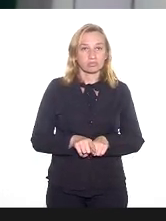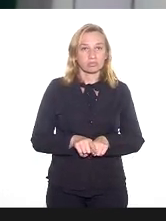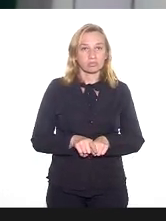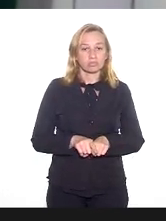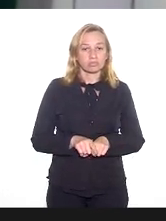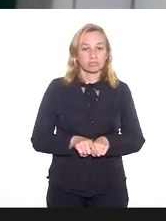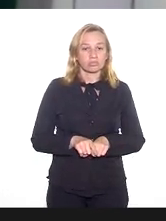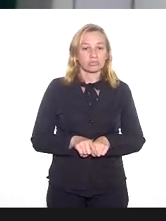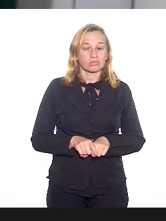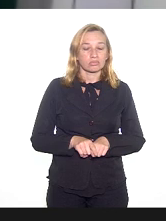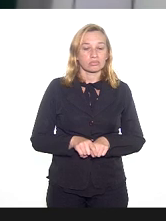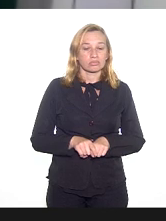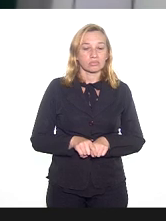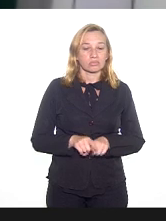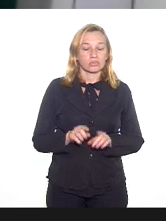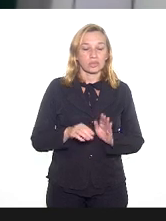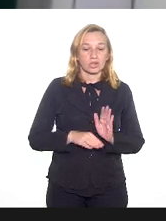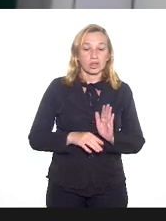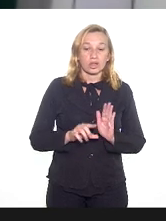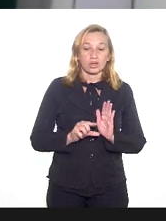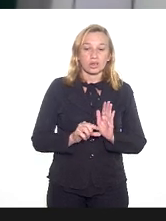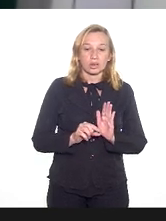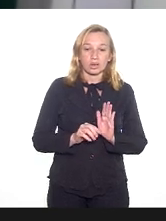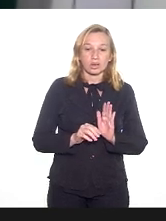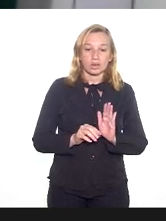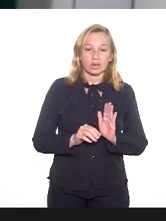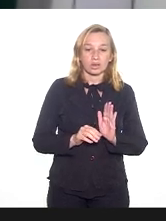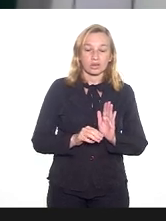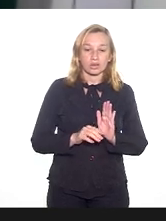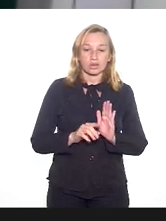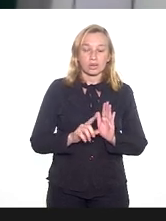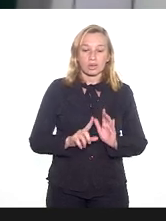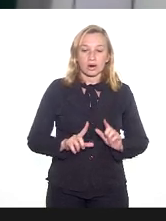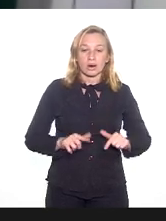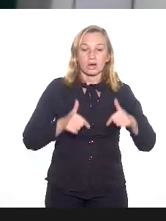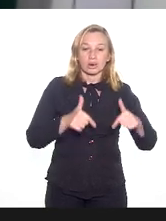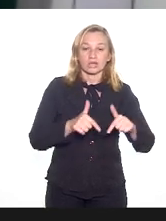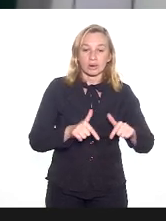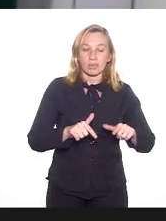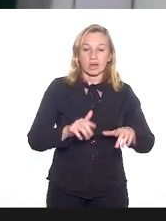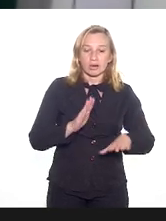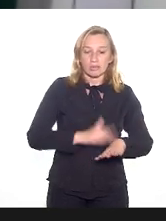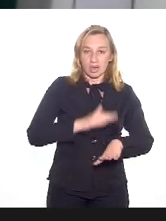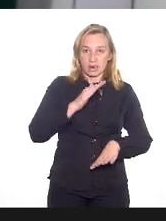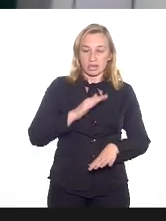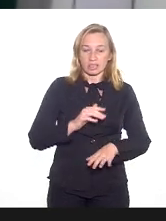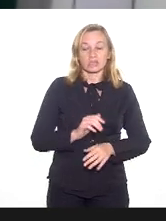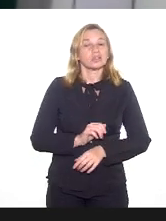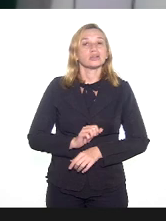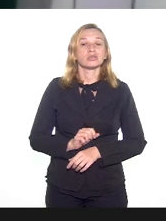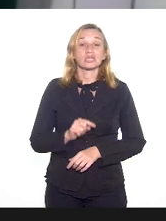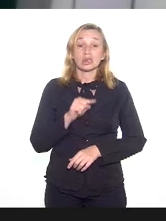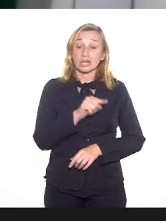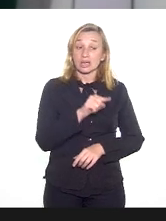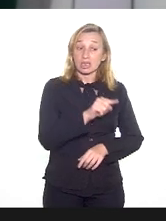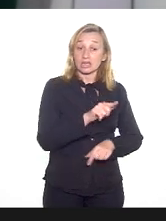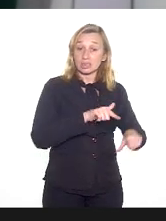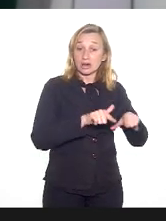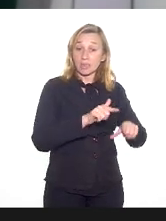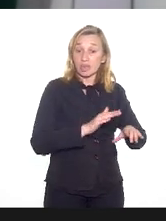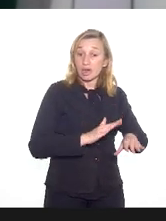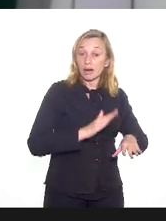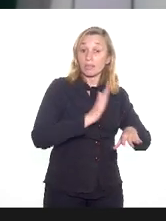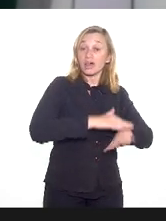foram feitos também acréscimos ou aditamentos a essas operações, chamados waivers, né? E esses aditamentos